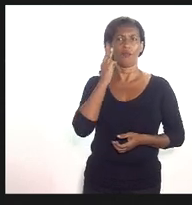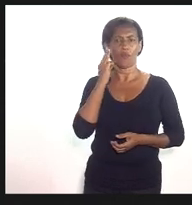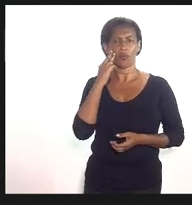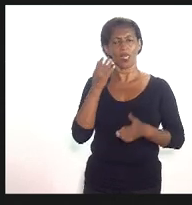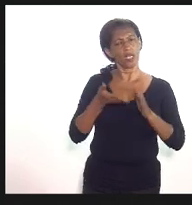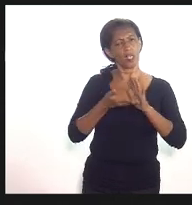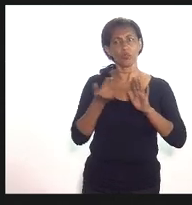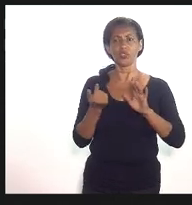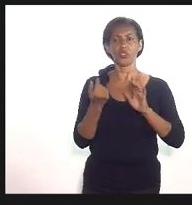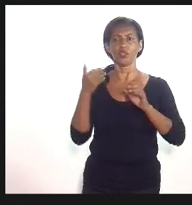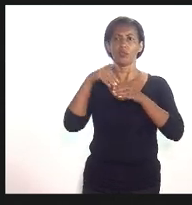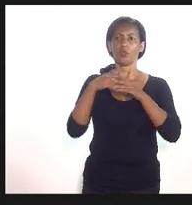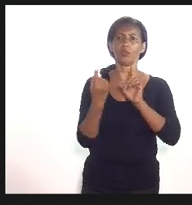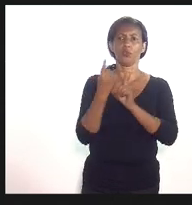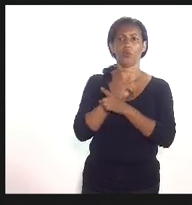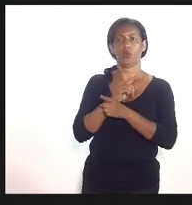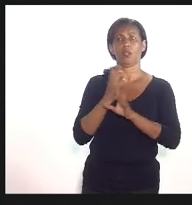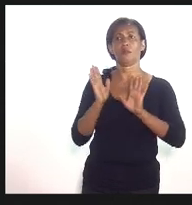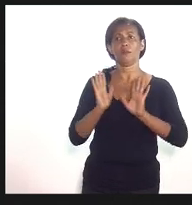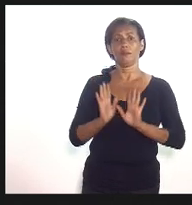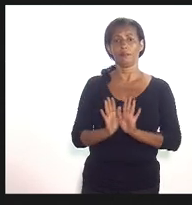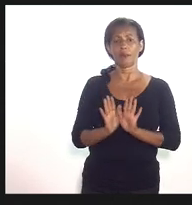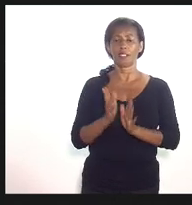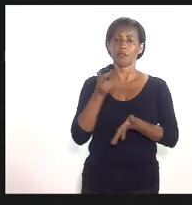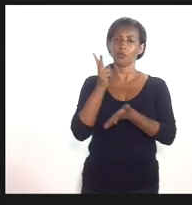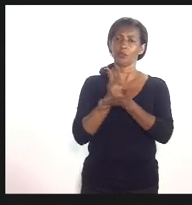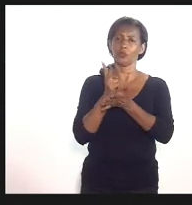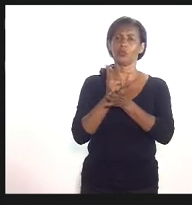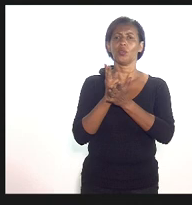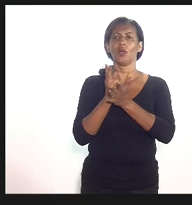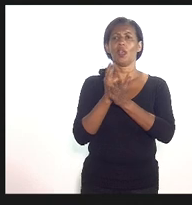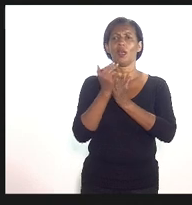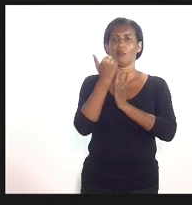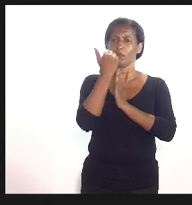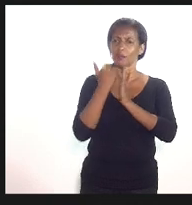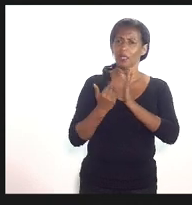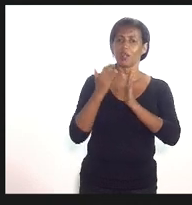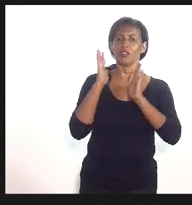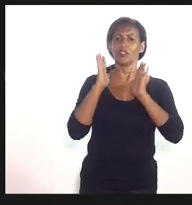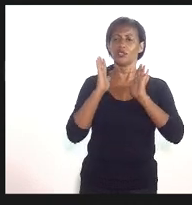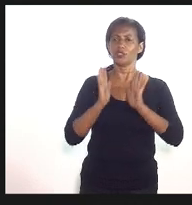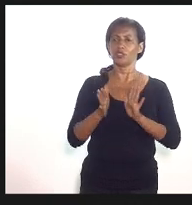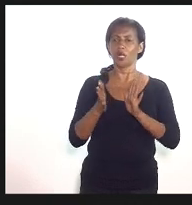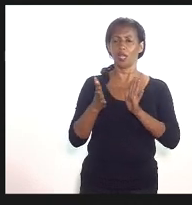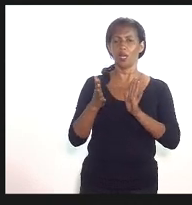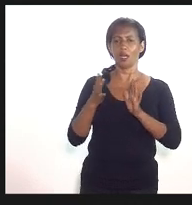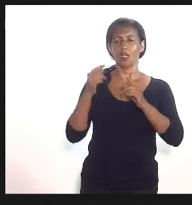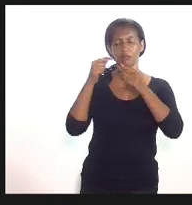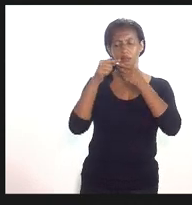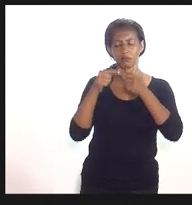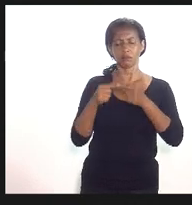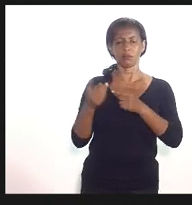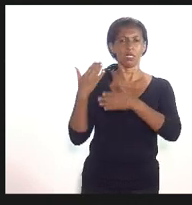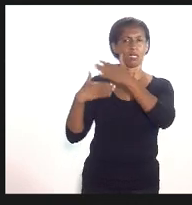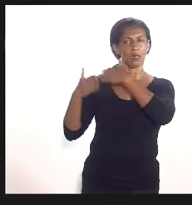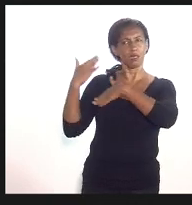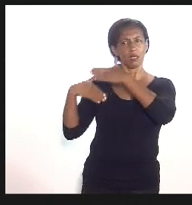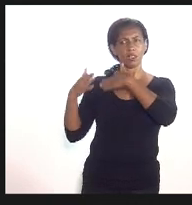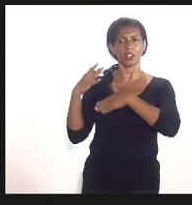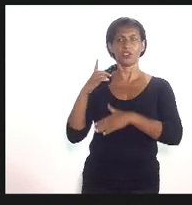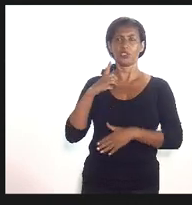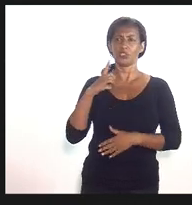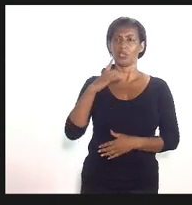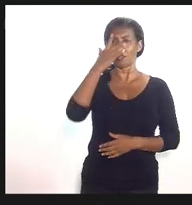voto divergente. Mas acho que é importante a gente manter essa regra aprovada e deliberada anteriormente de ter o